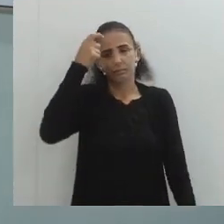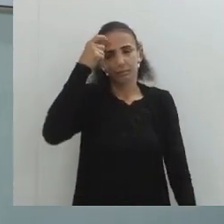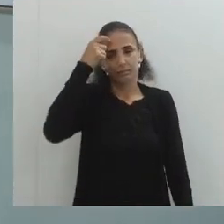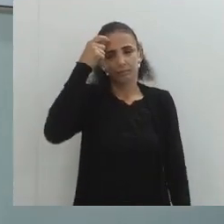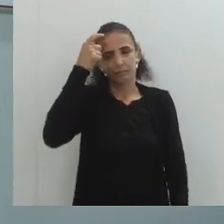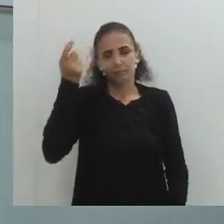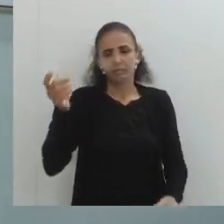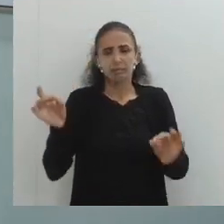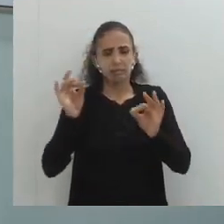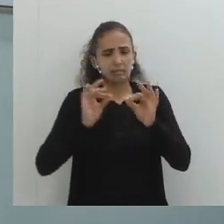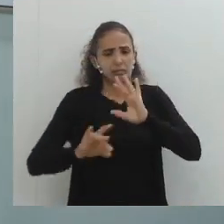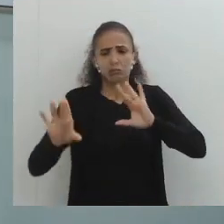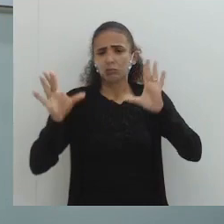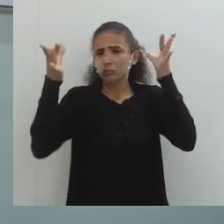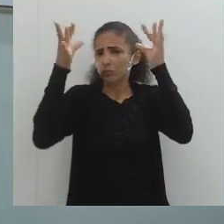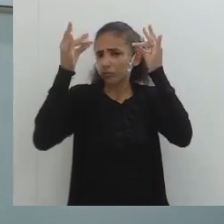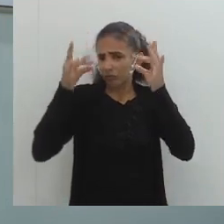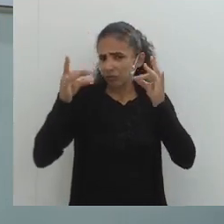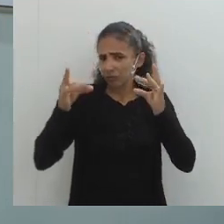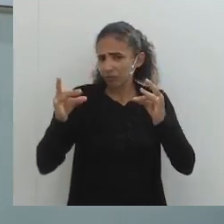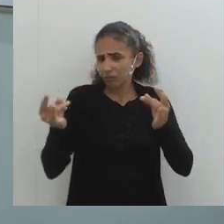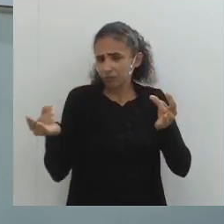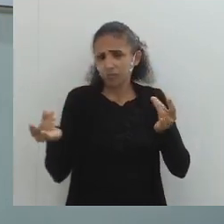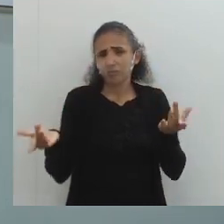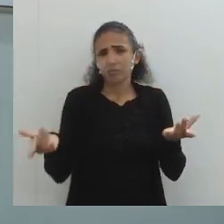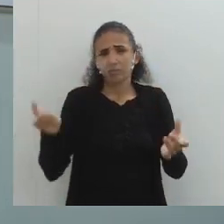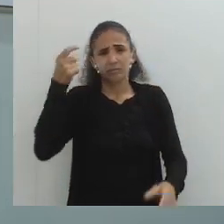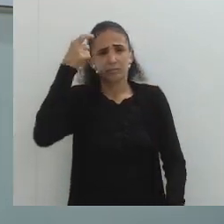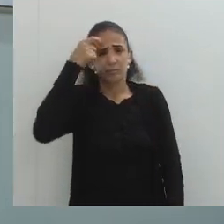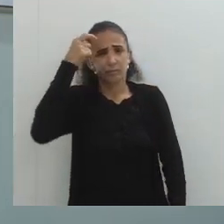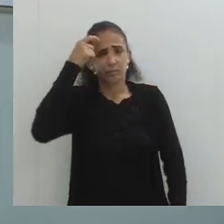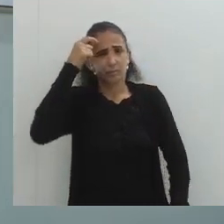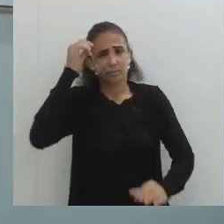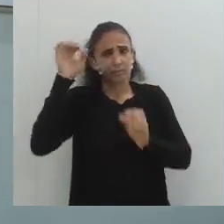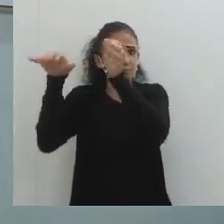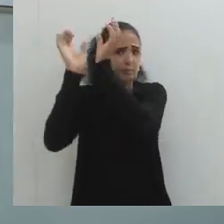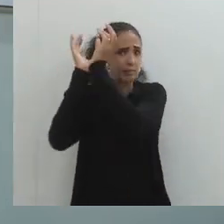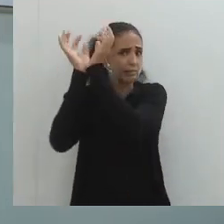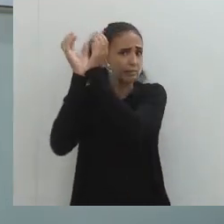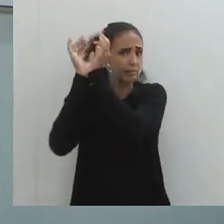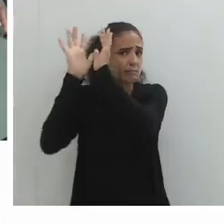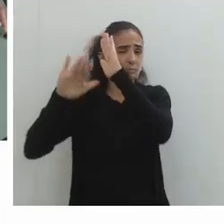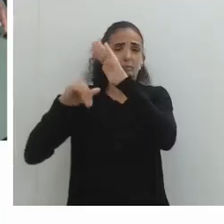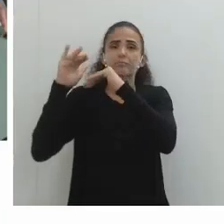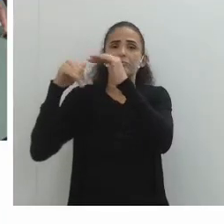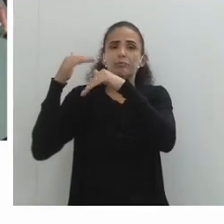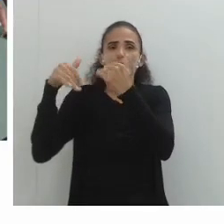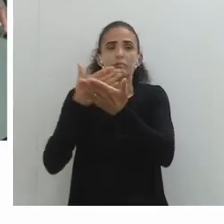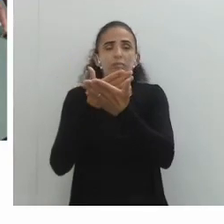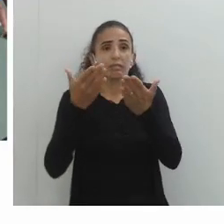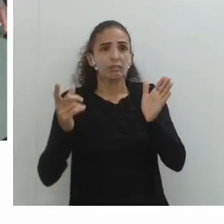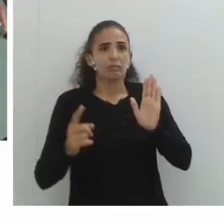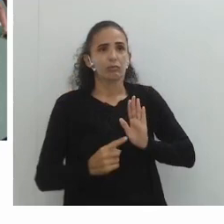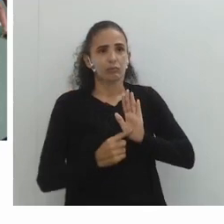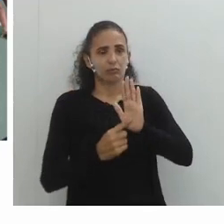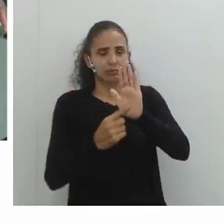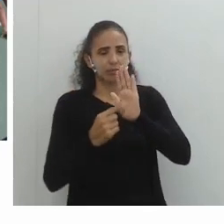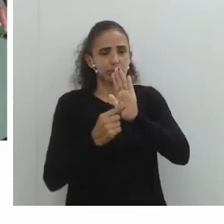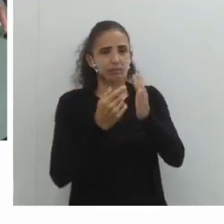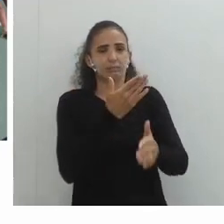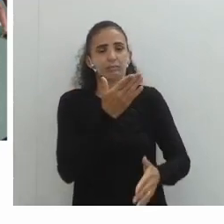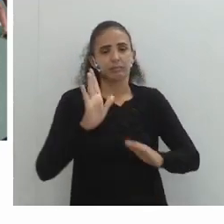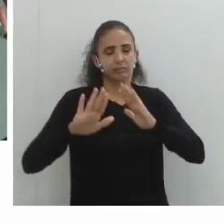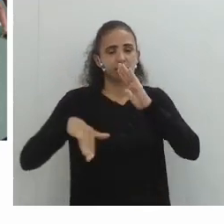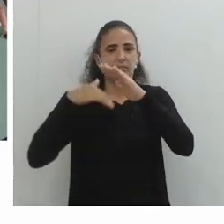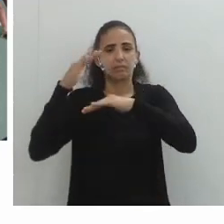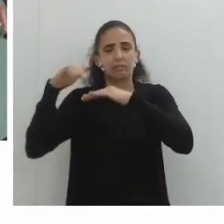das sinapses nervosas que desenvolvem os neurônios, né? E aí eu estou mostrando nessa figura daí um